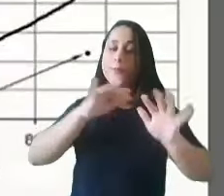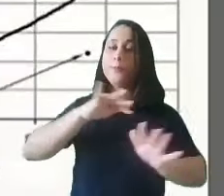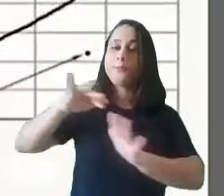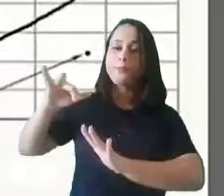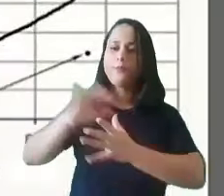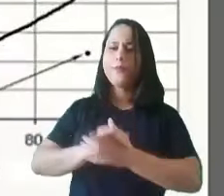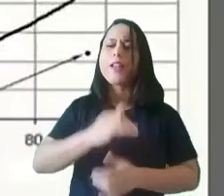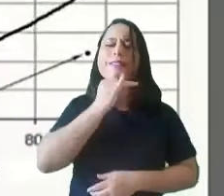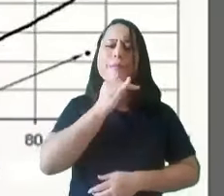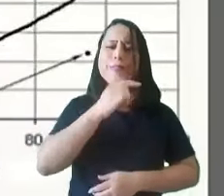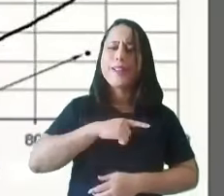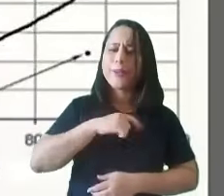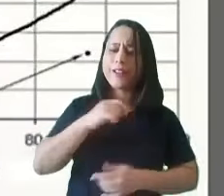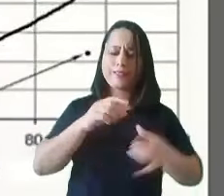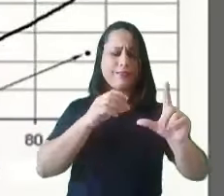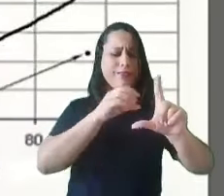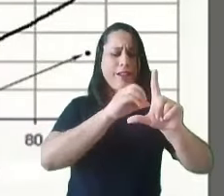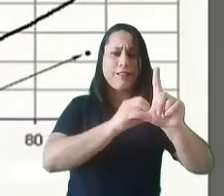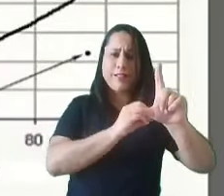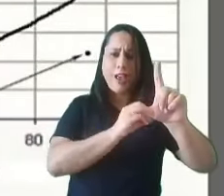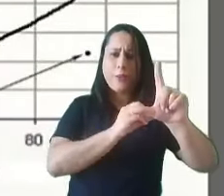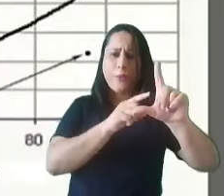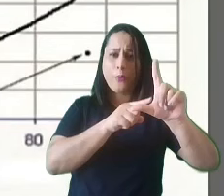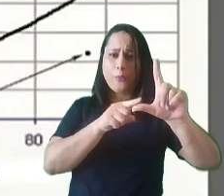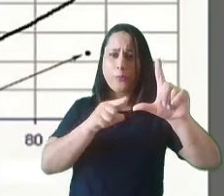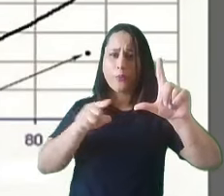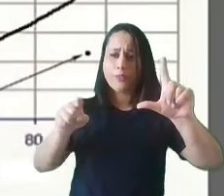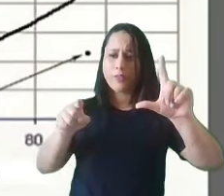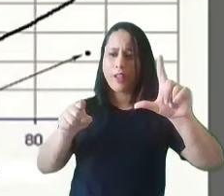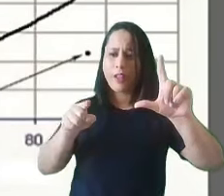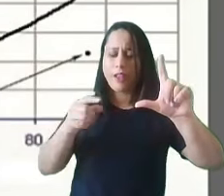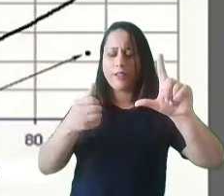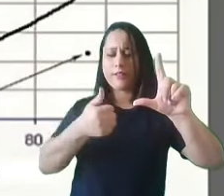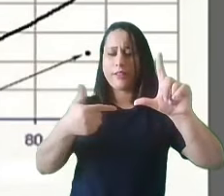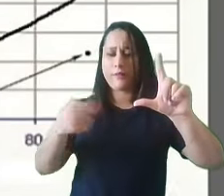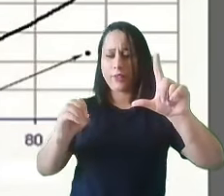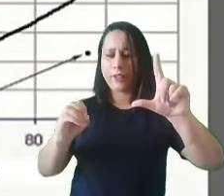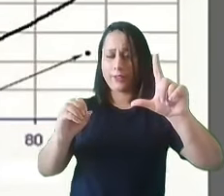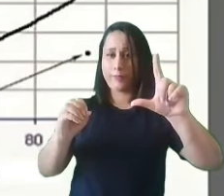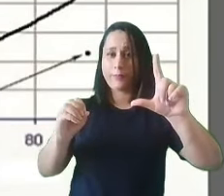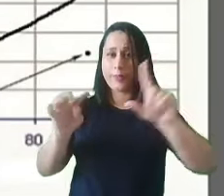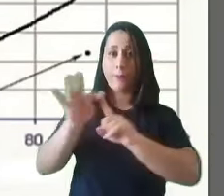de uma curva de solubilidade do nitrato de potássio.